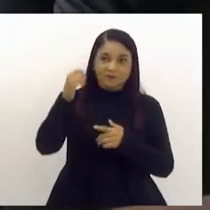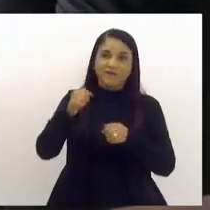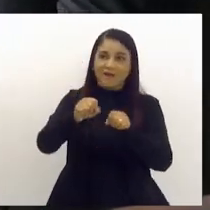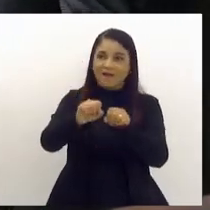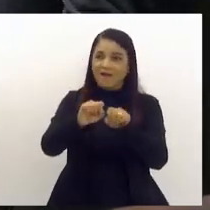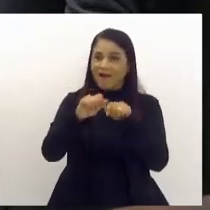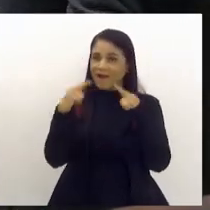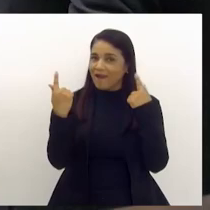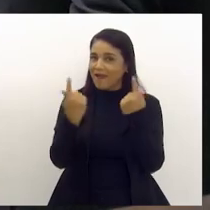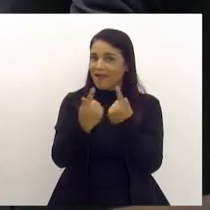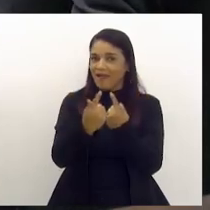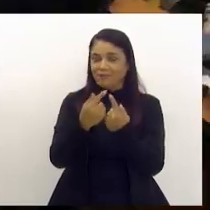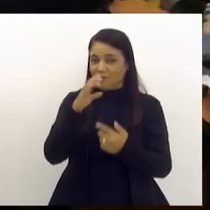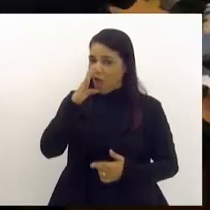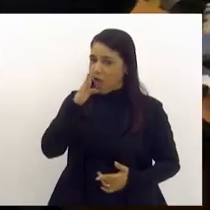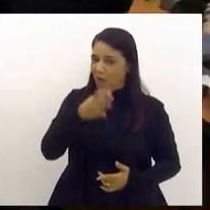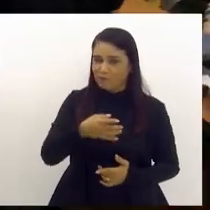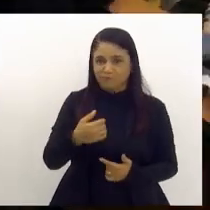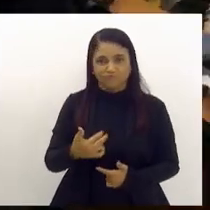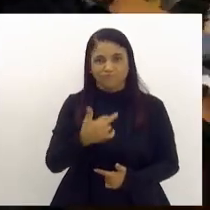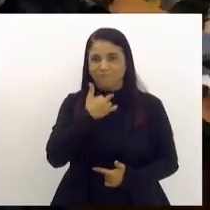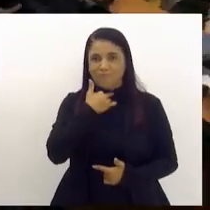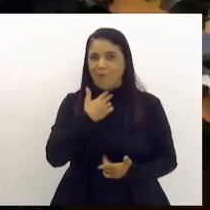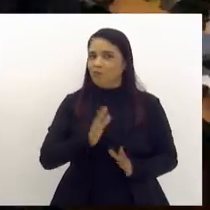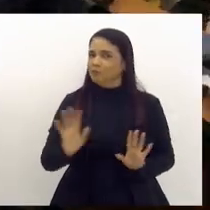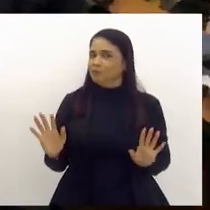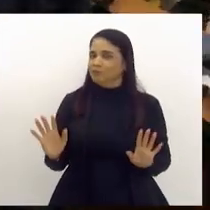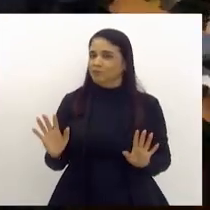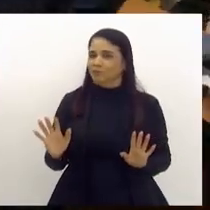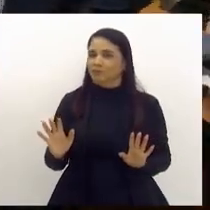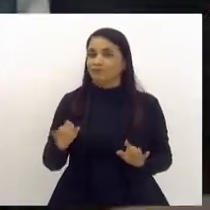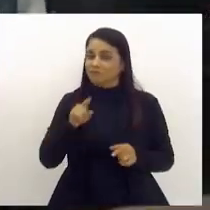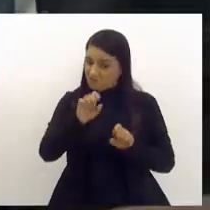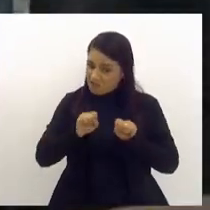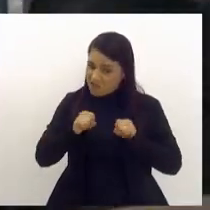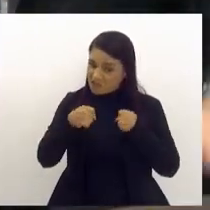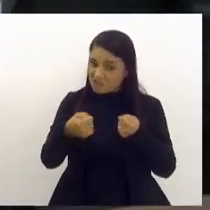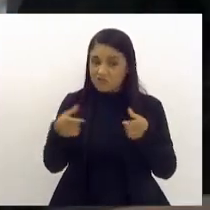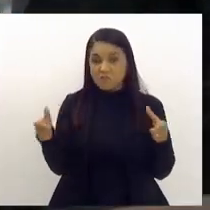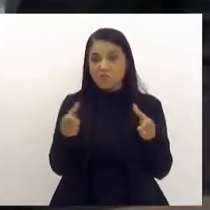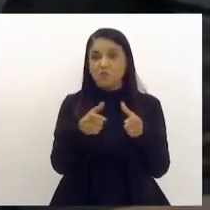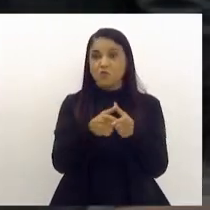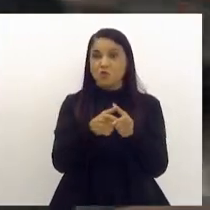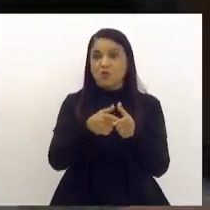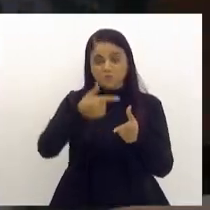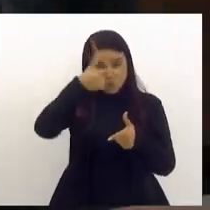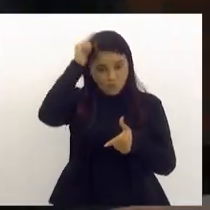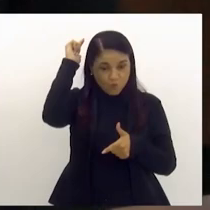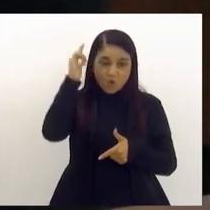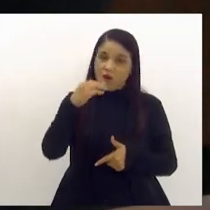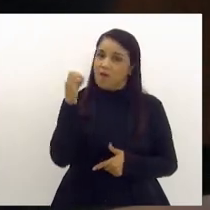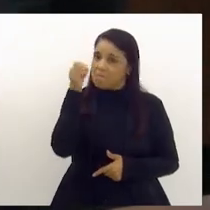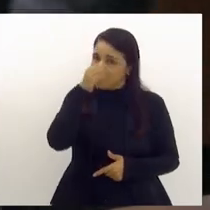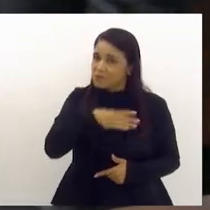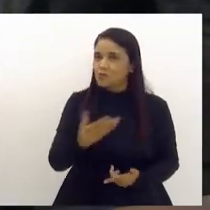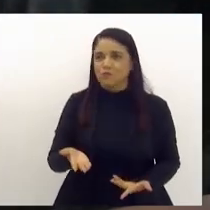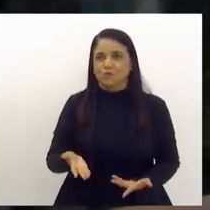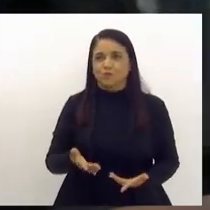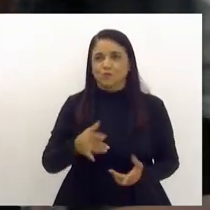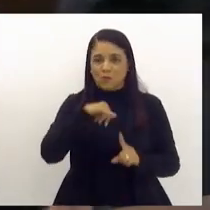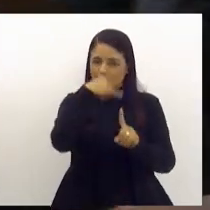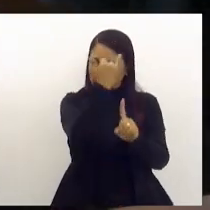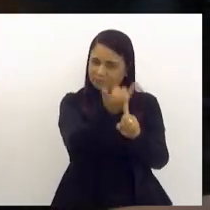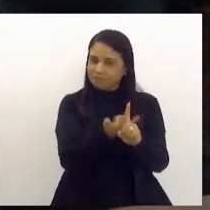depois posso ser acusada dessa depois falácia. A senhora vai defender as minorias aqui. É um absurdo isso. É